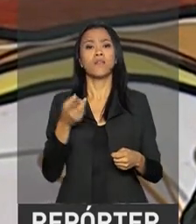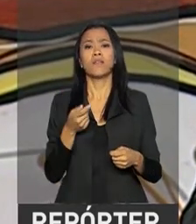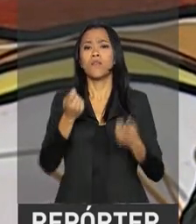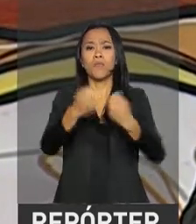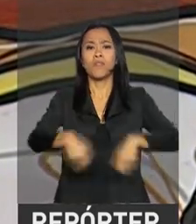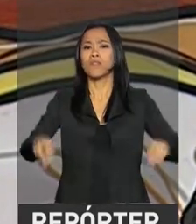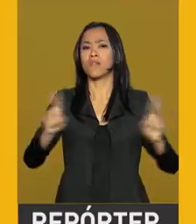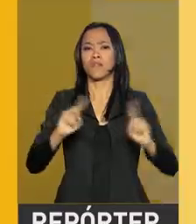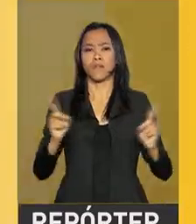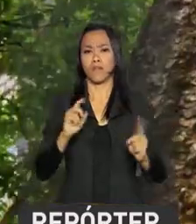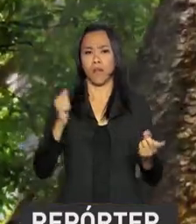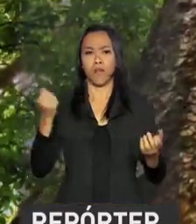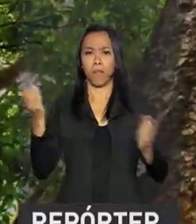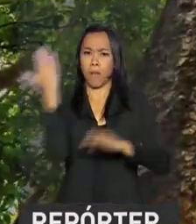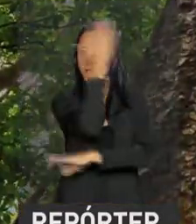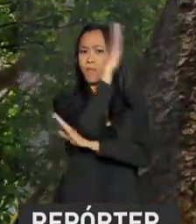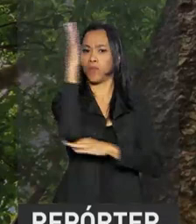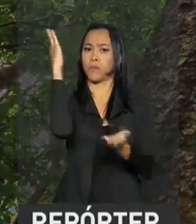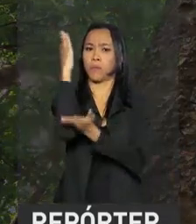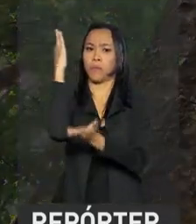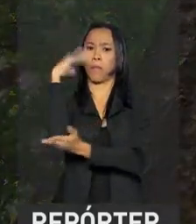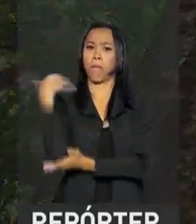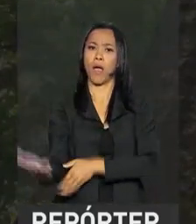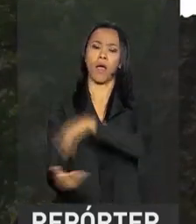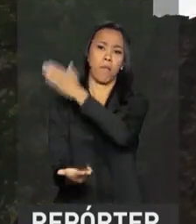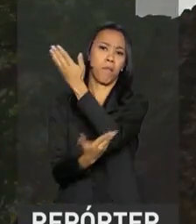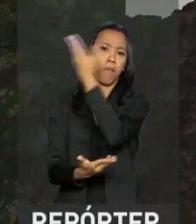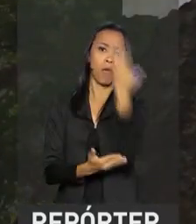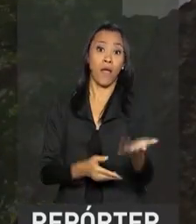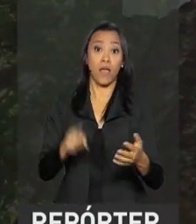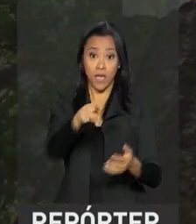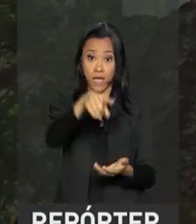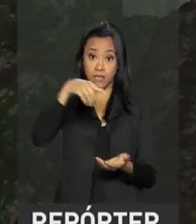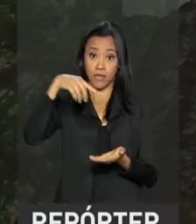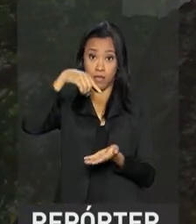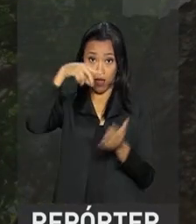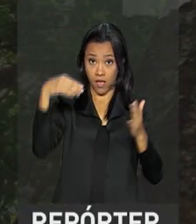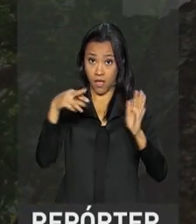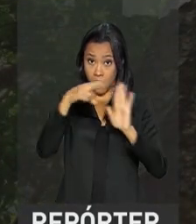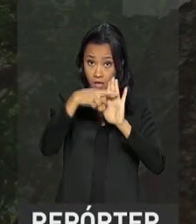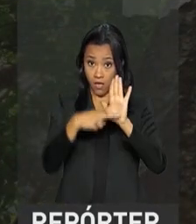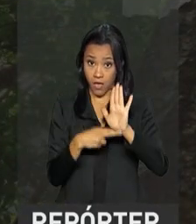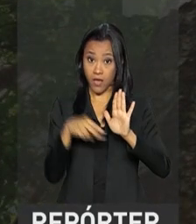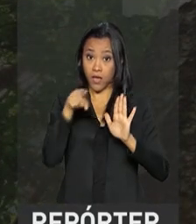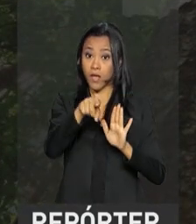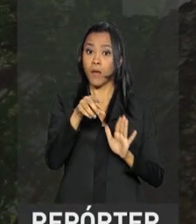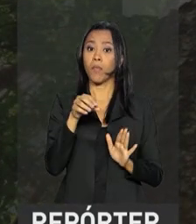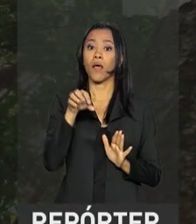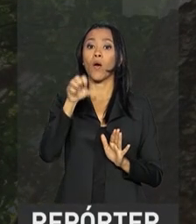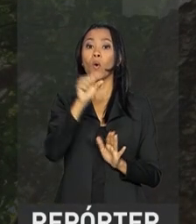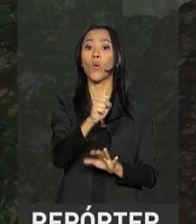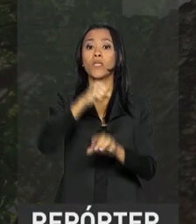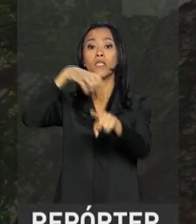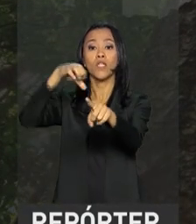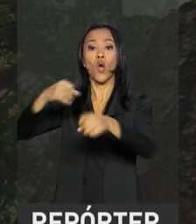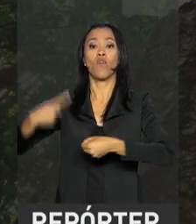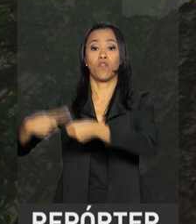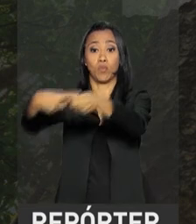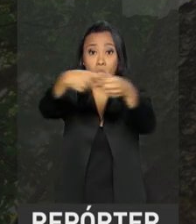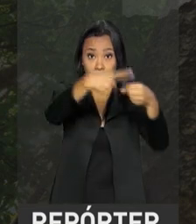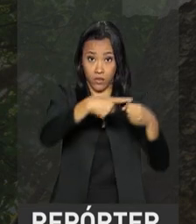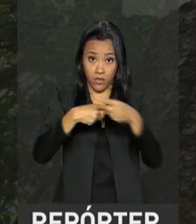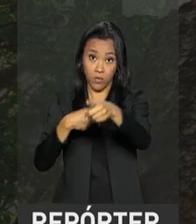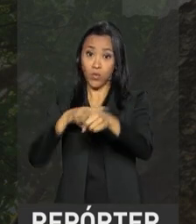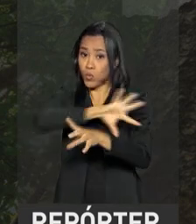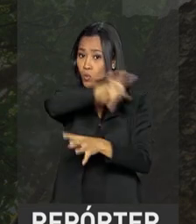desmatar a moratória vale para 89 municípios disse sete estados produtores de soja e que estão na